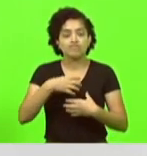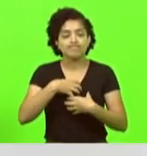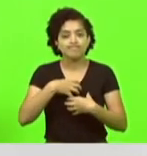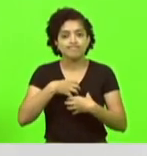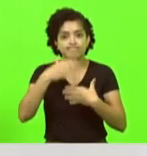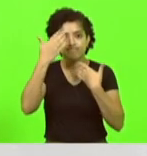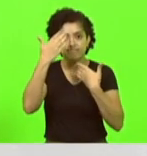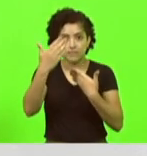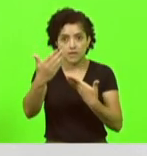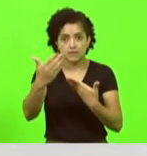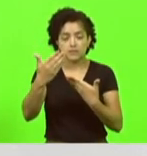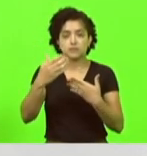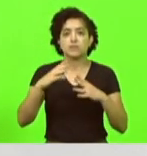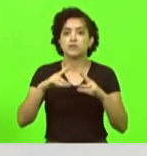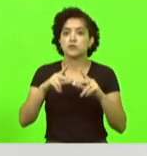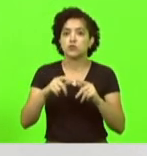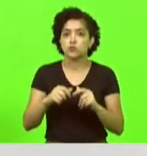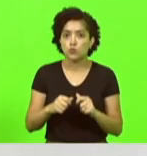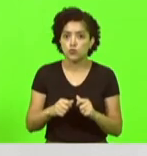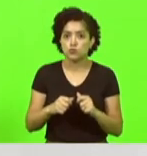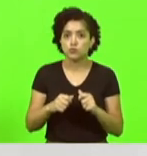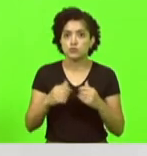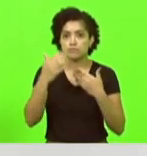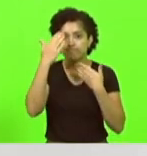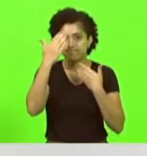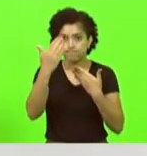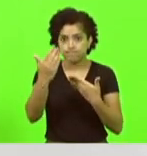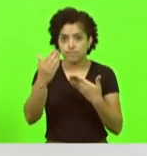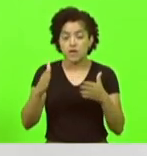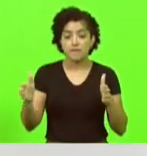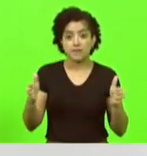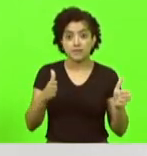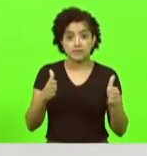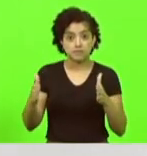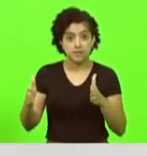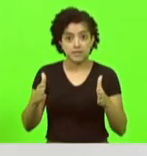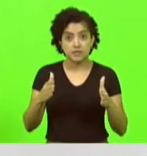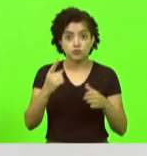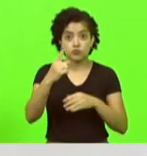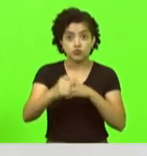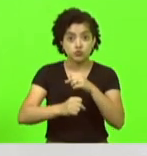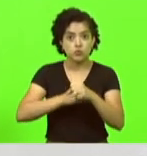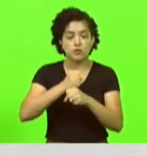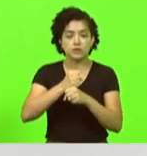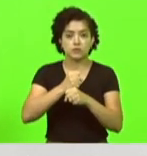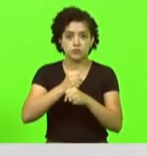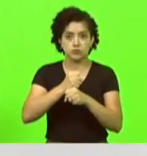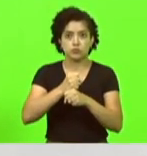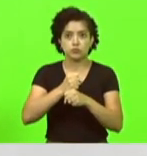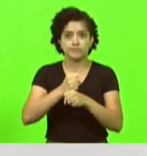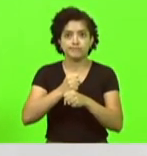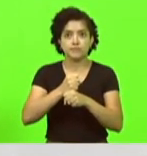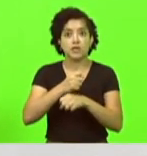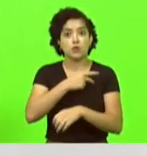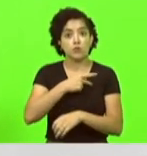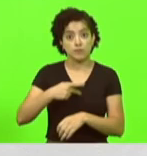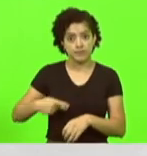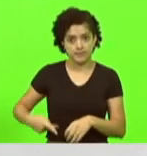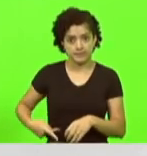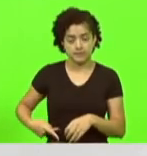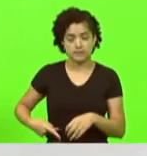agradecimento meu gesto de agradecimento por este período de um ano que eu estive à frente da